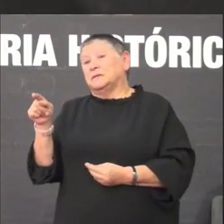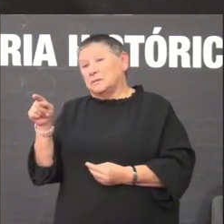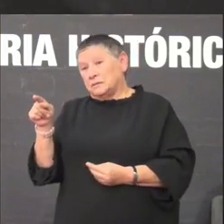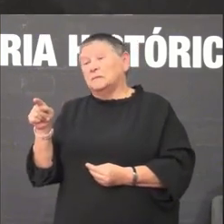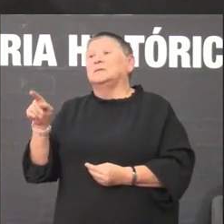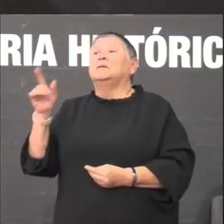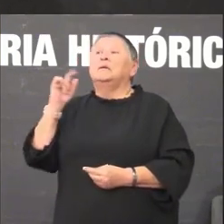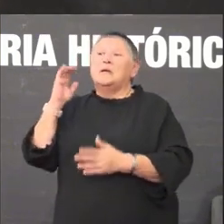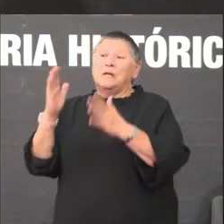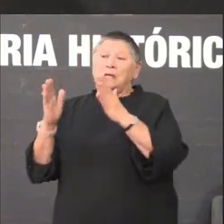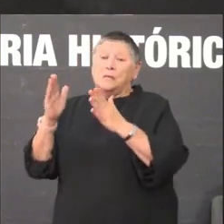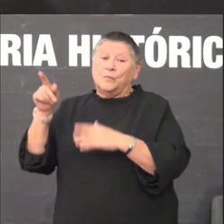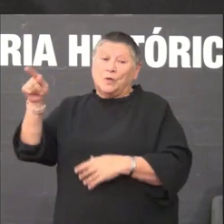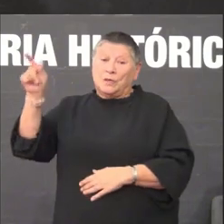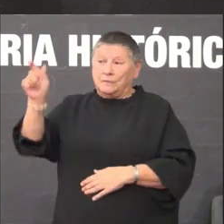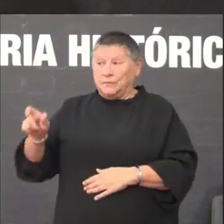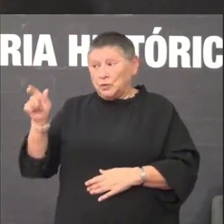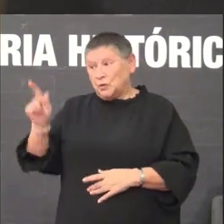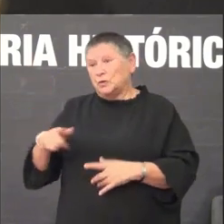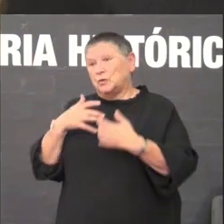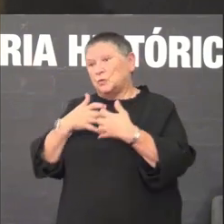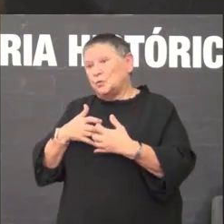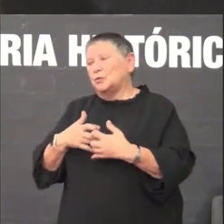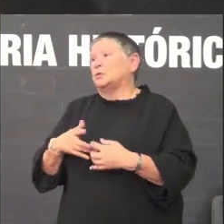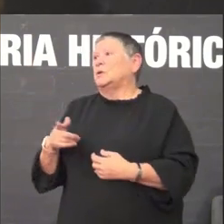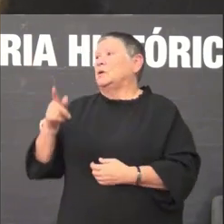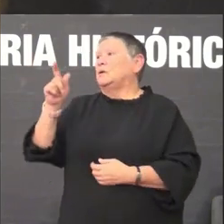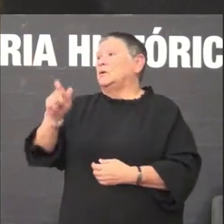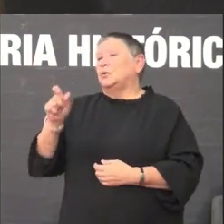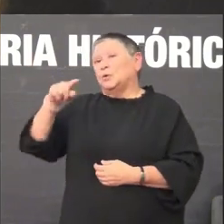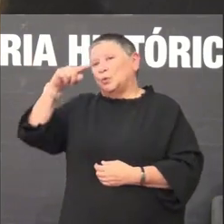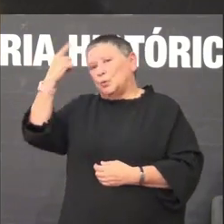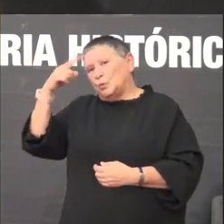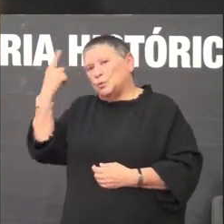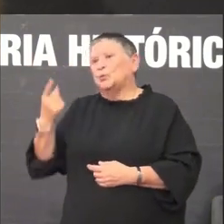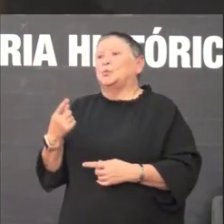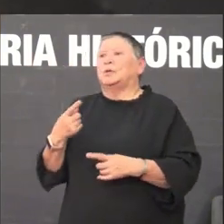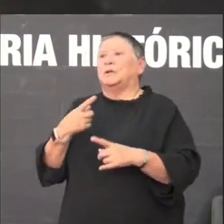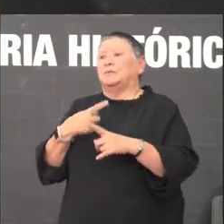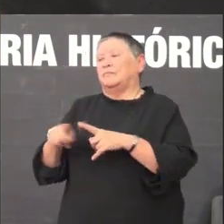assumir, publicamente, oficialmente, que Portugal tinha